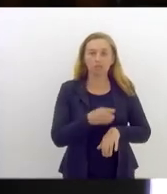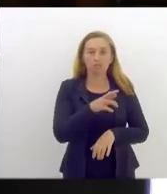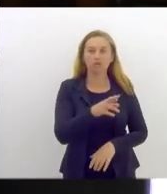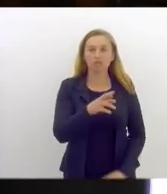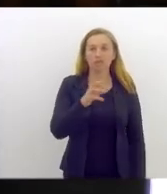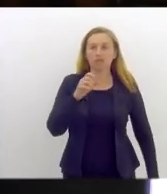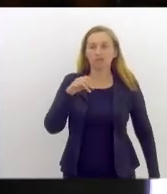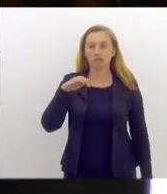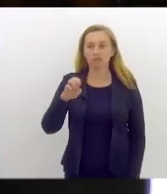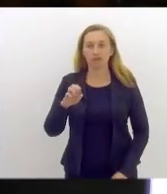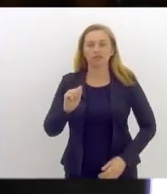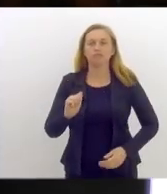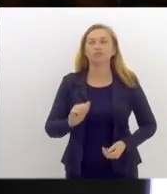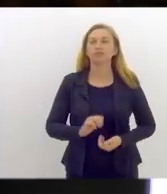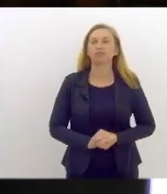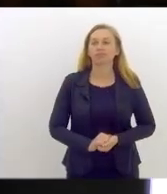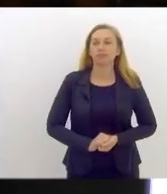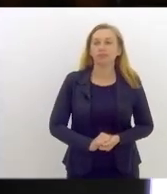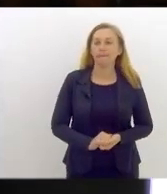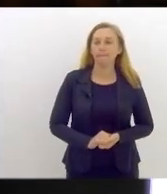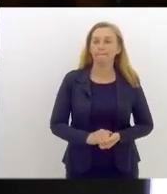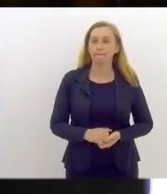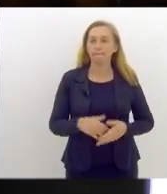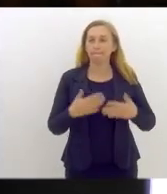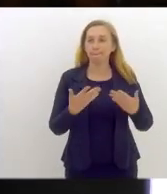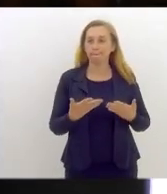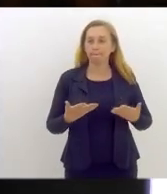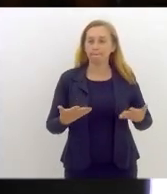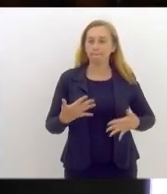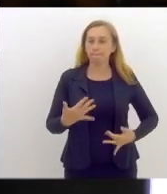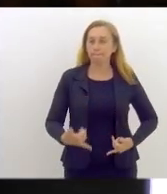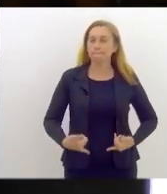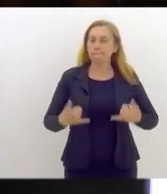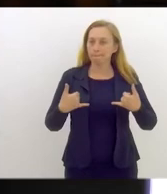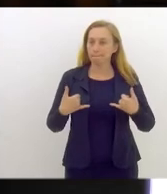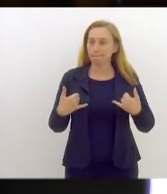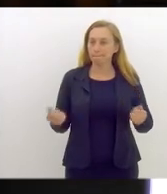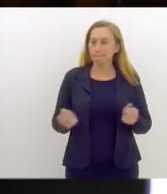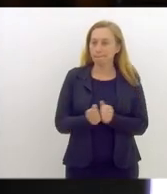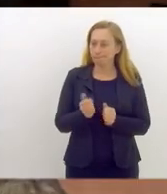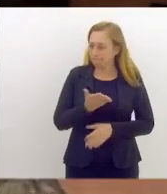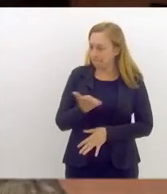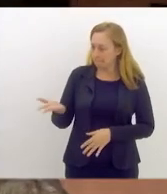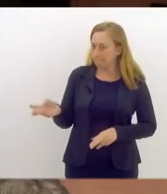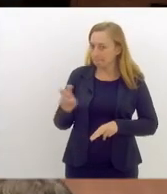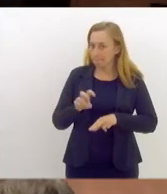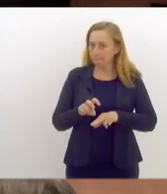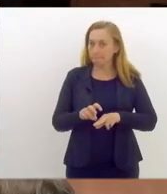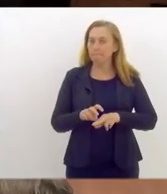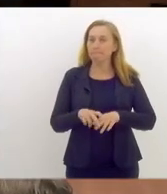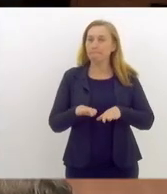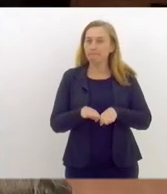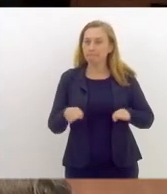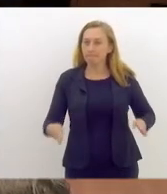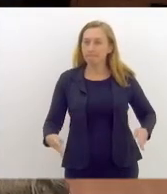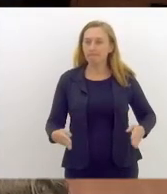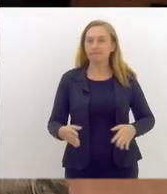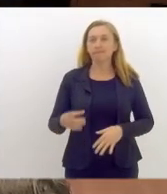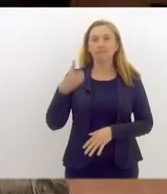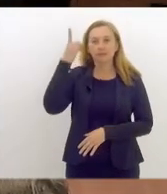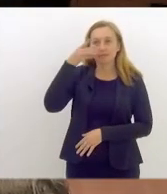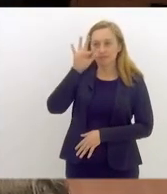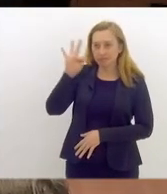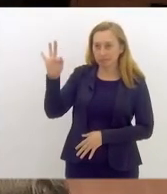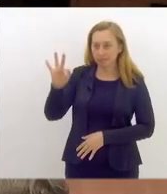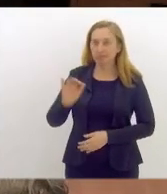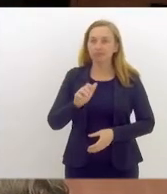Waguinho é muito me honra partilhar a mesa com vossa excelência deputada Federal reeleita com quantitativa enorme